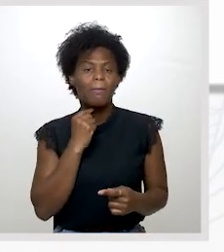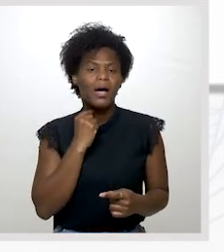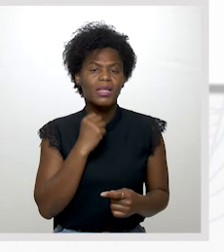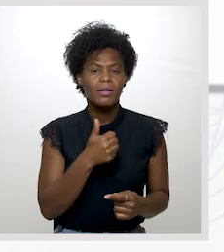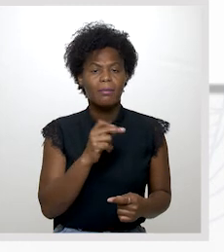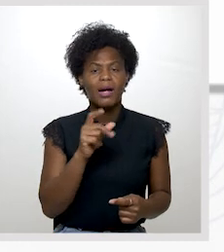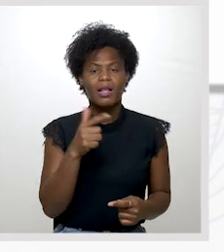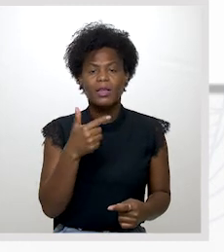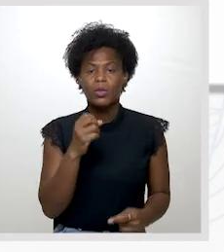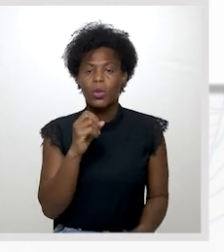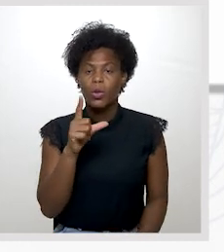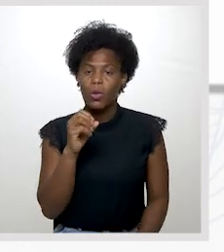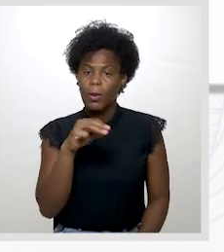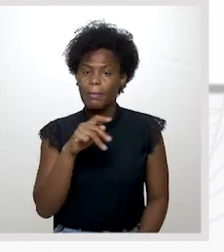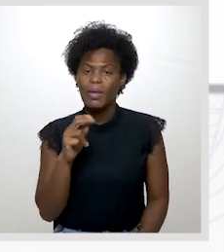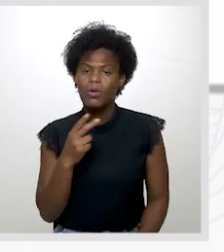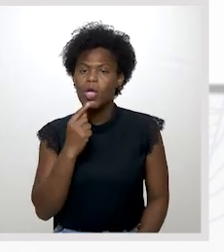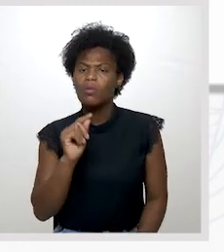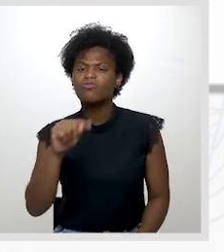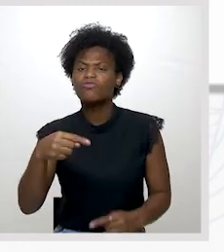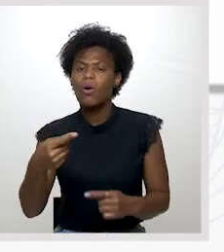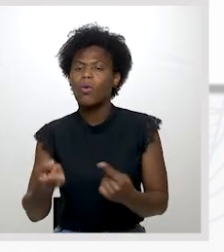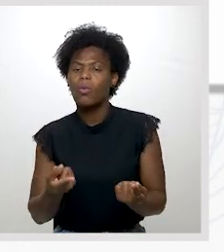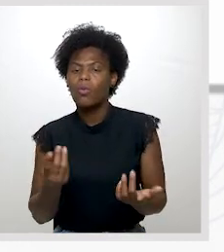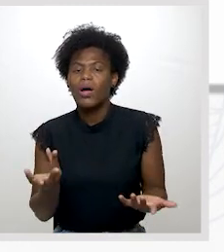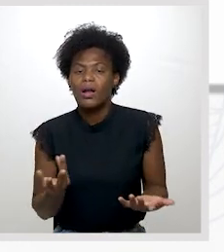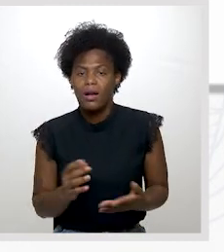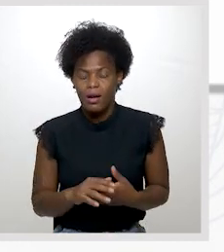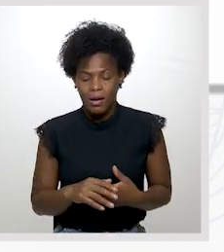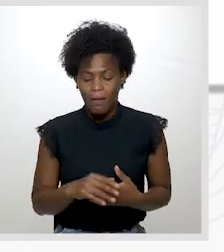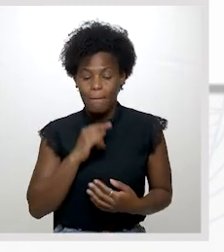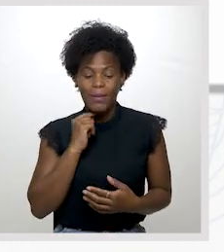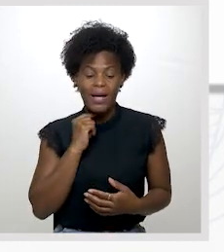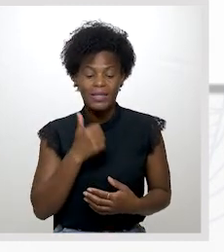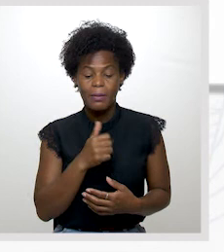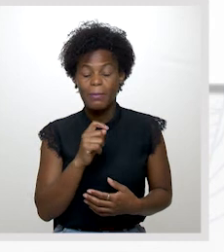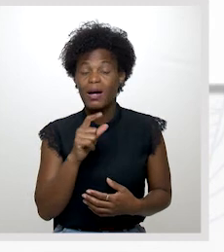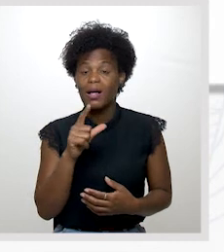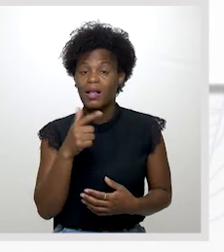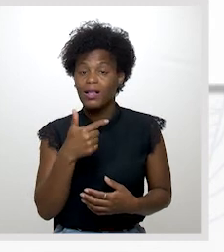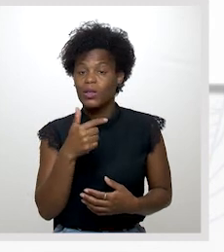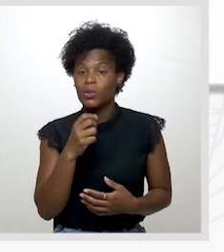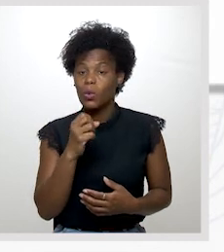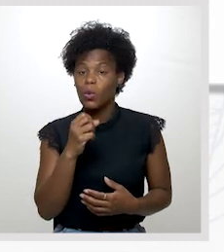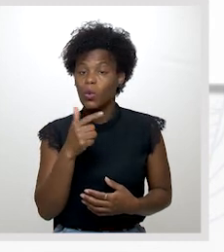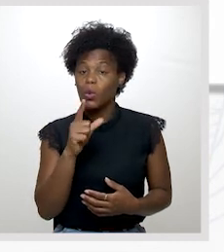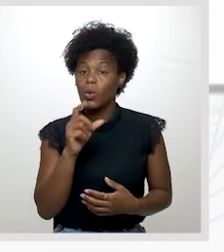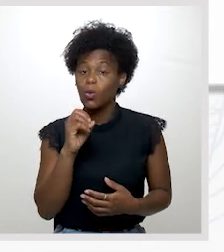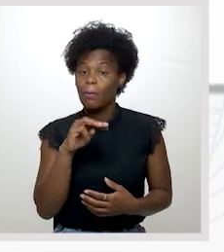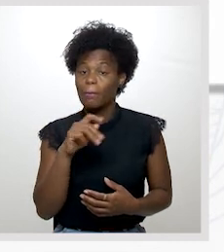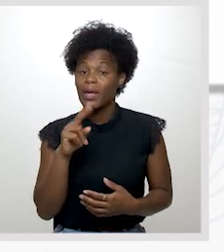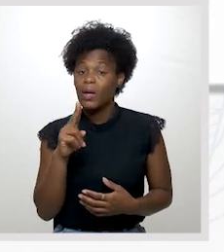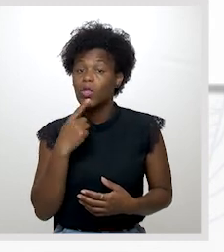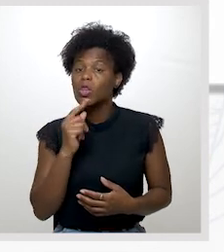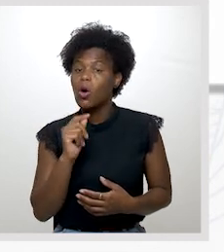padre Bartolomeu Lourenço? A resposta: o padre Bartolomeu Lourenço era também conhecido